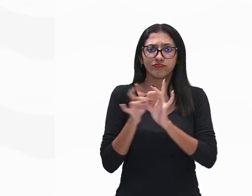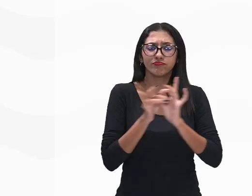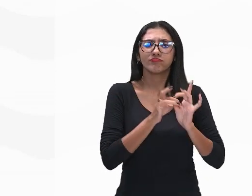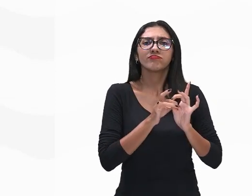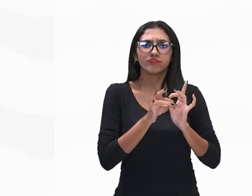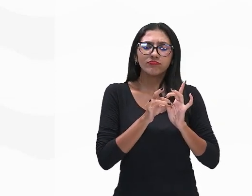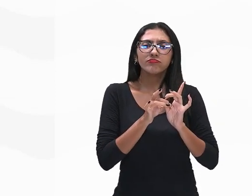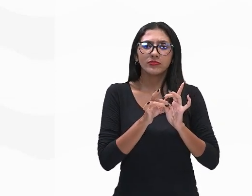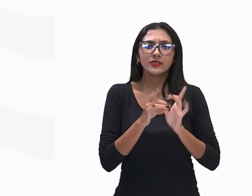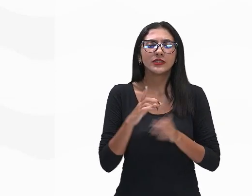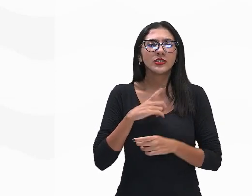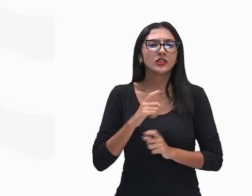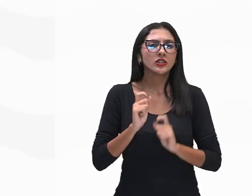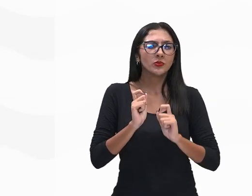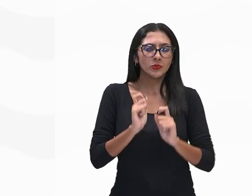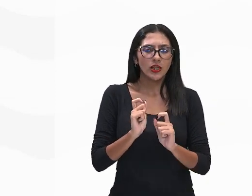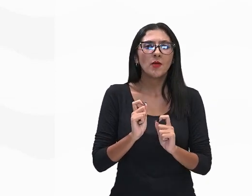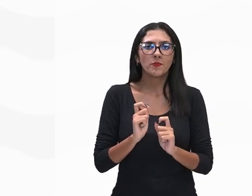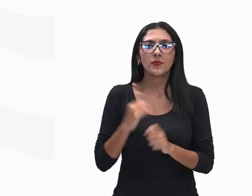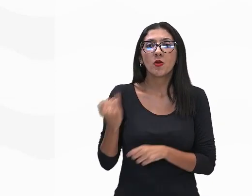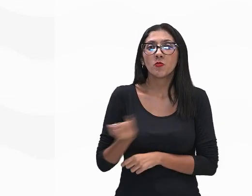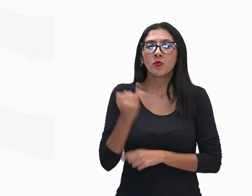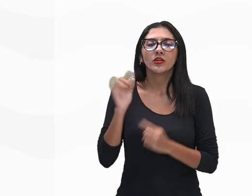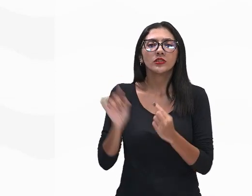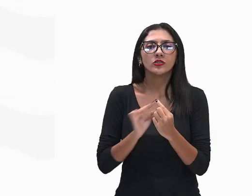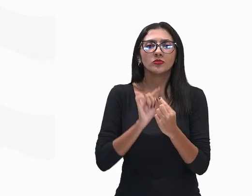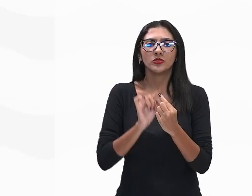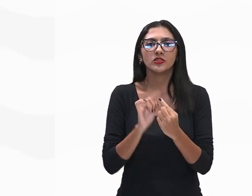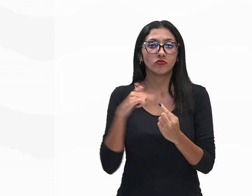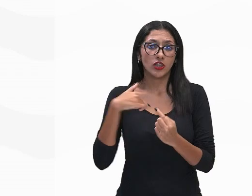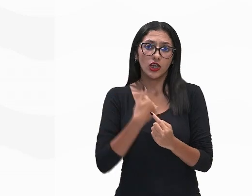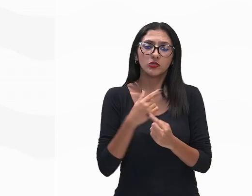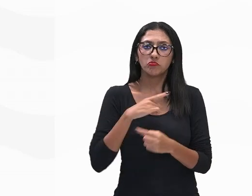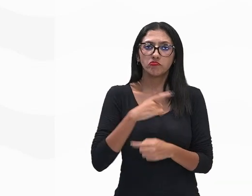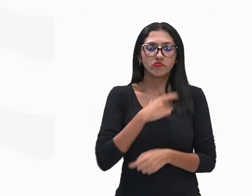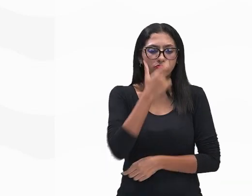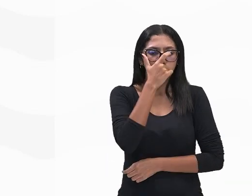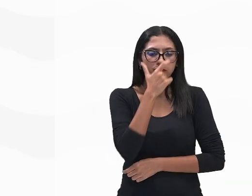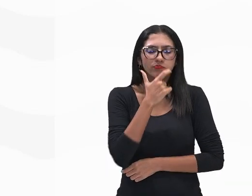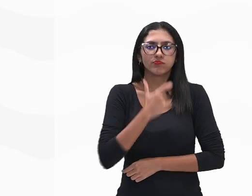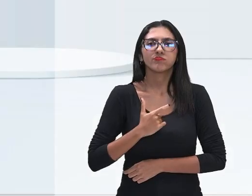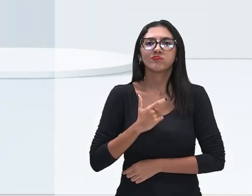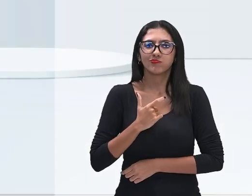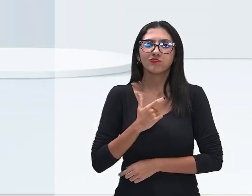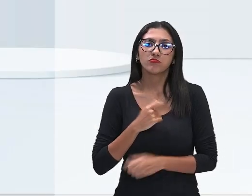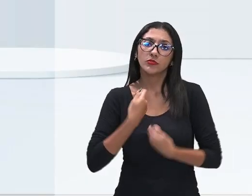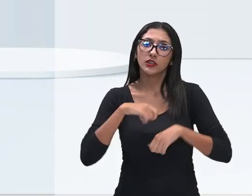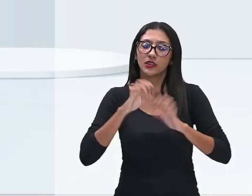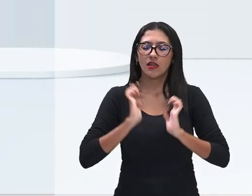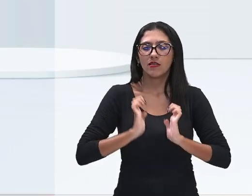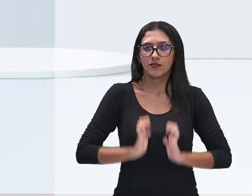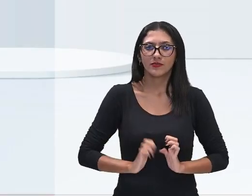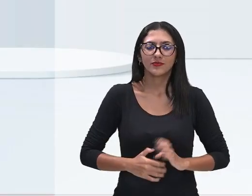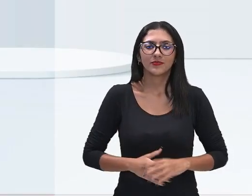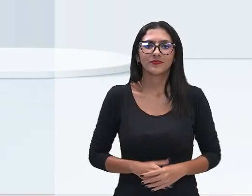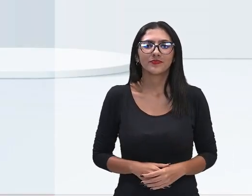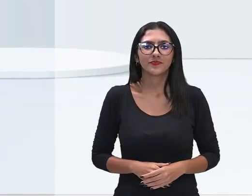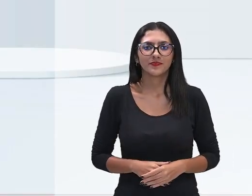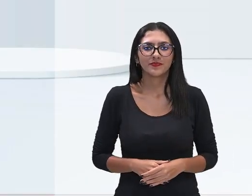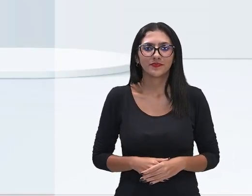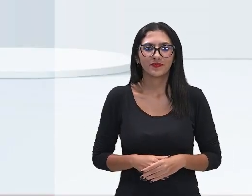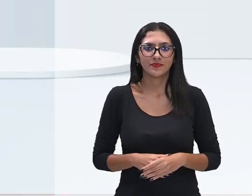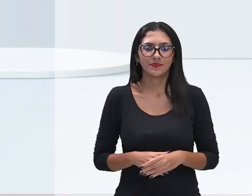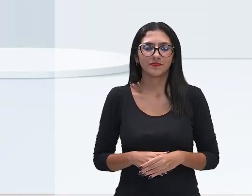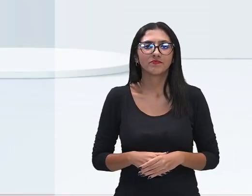a missão vital de sermos indivíduos íntegros, tá? Parte vital de